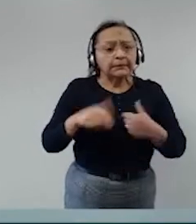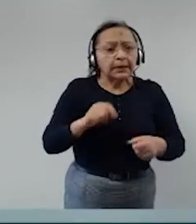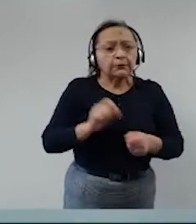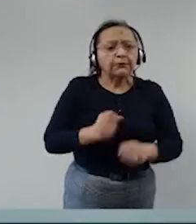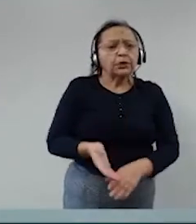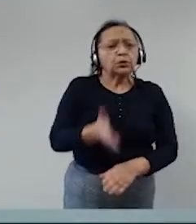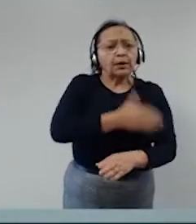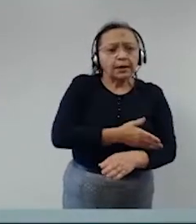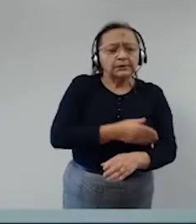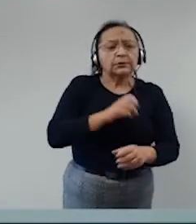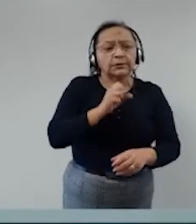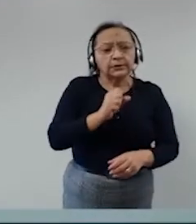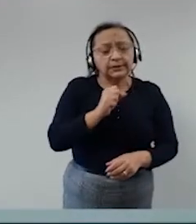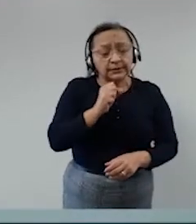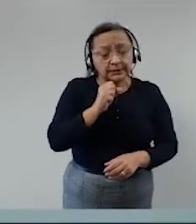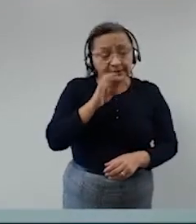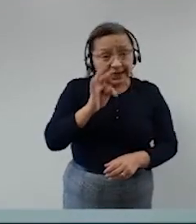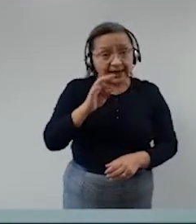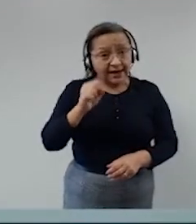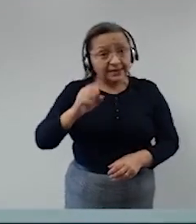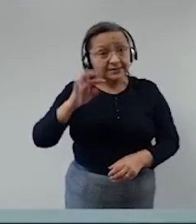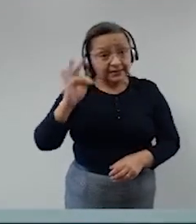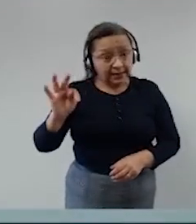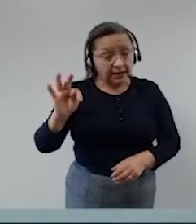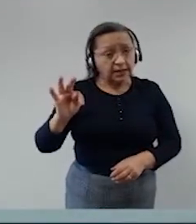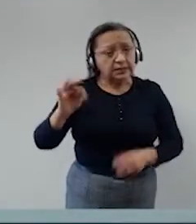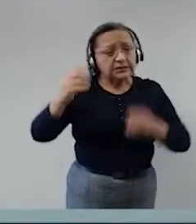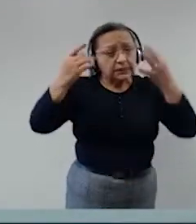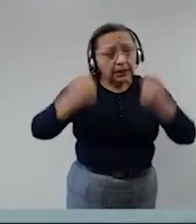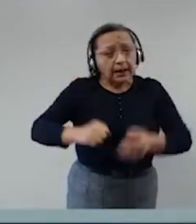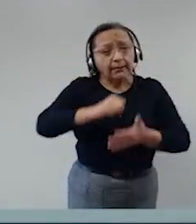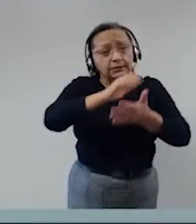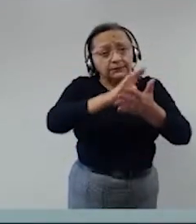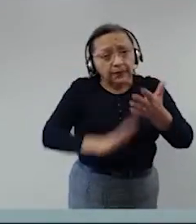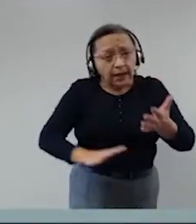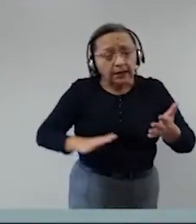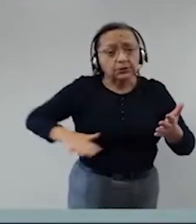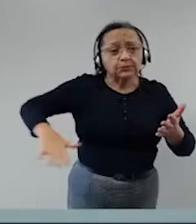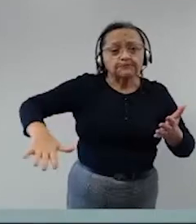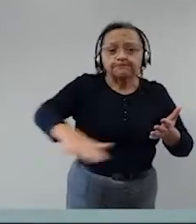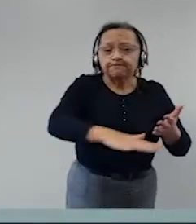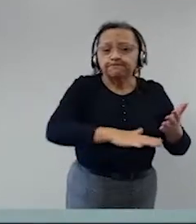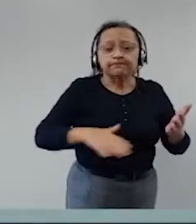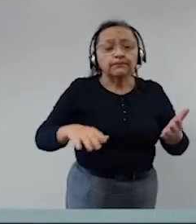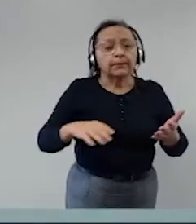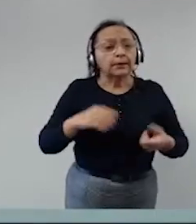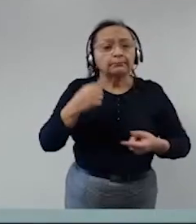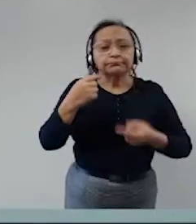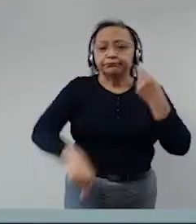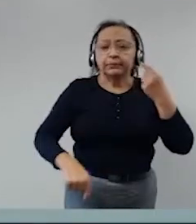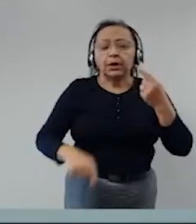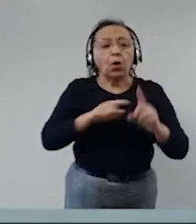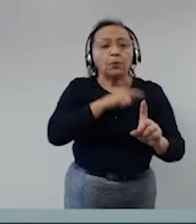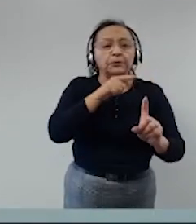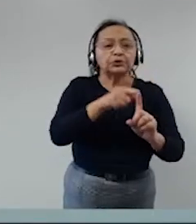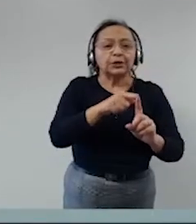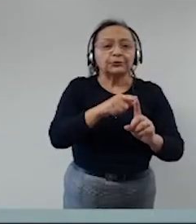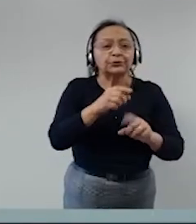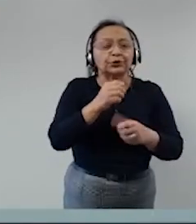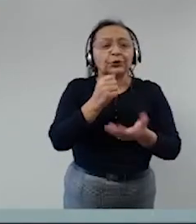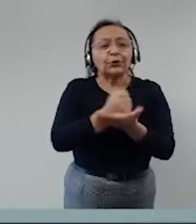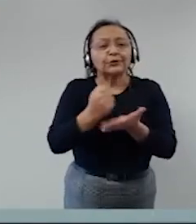pelo TST, de dizer que as atividades, meios, não podem ser objeto de terceirização,